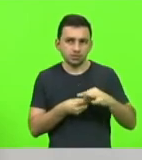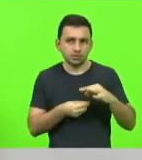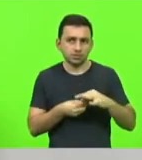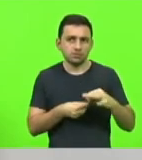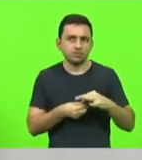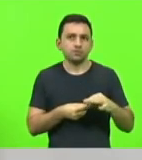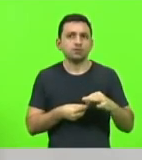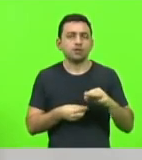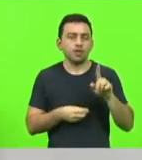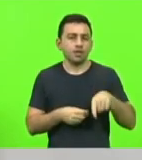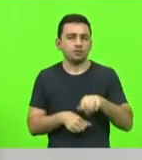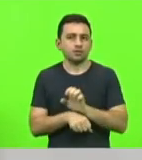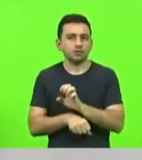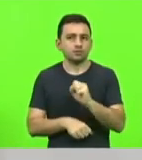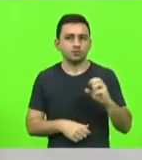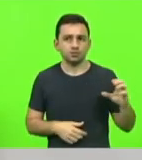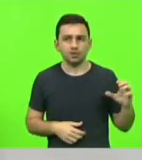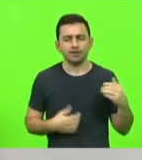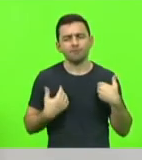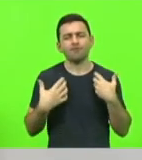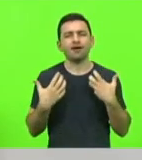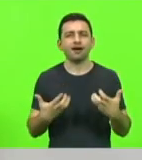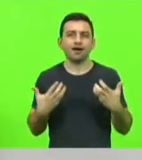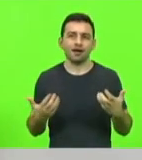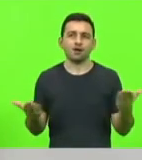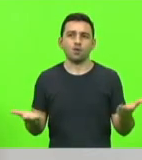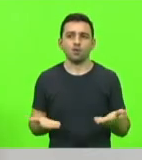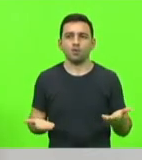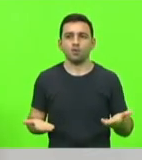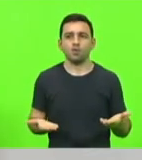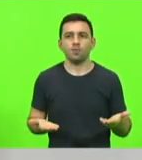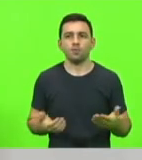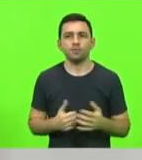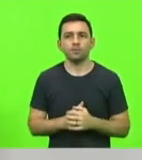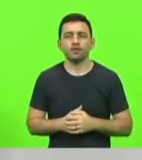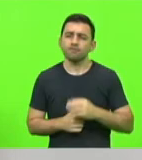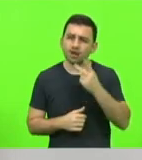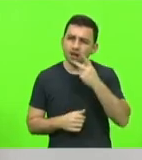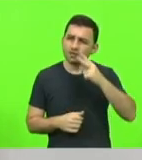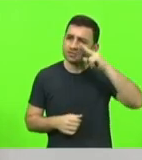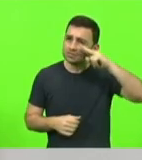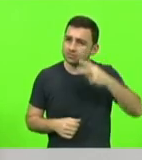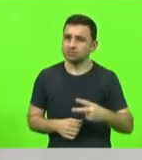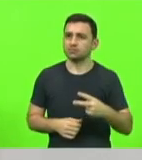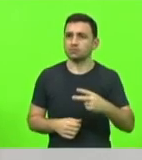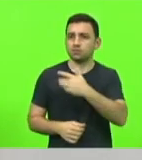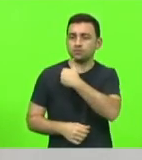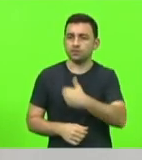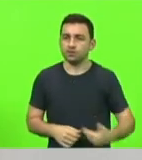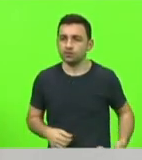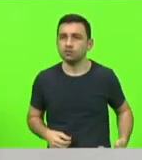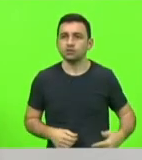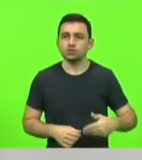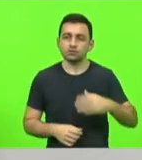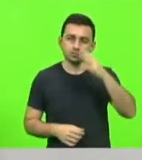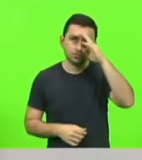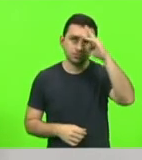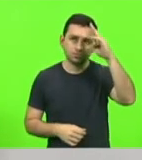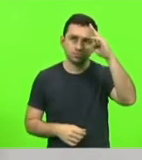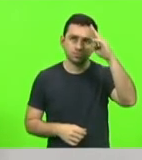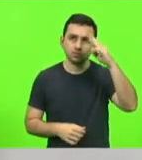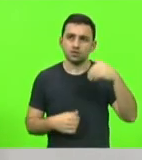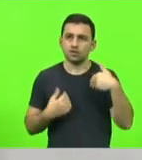nosso Estado. Quero aqui falar desse reconhecimento que o governador Carlos Moisés está tendo com